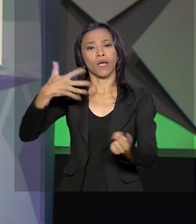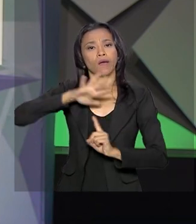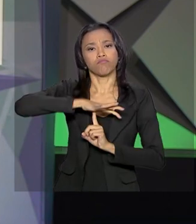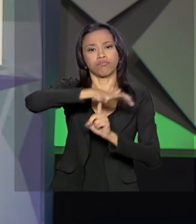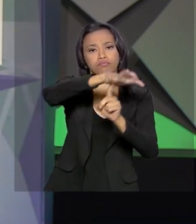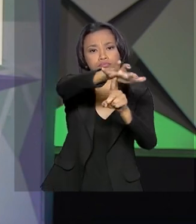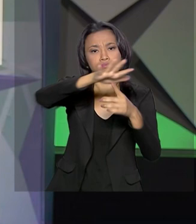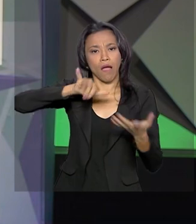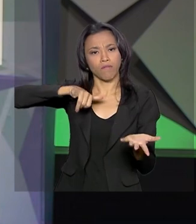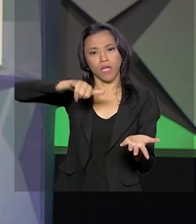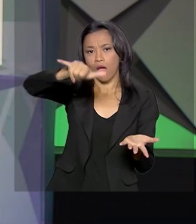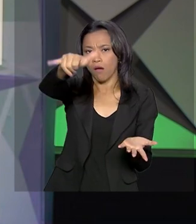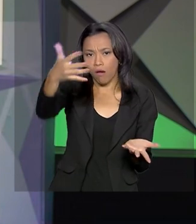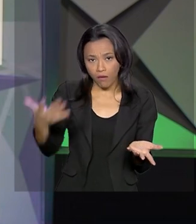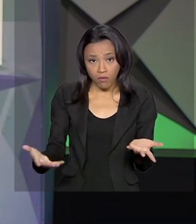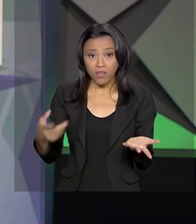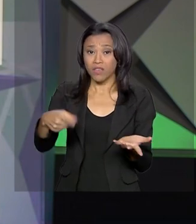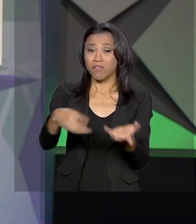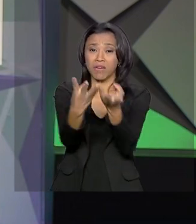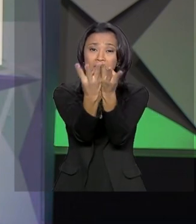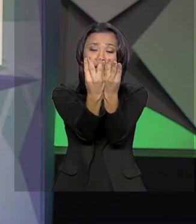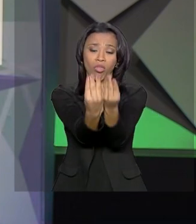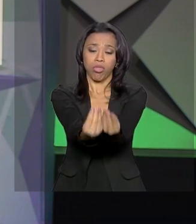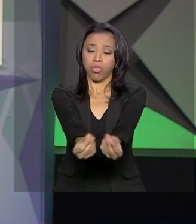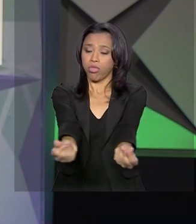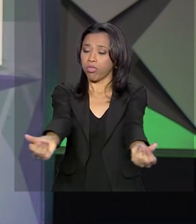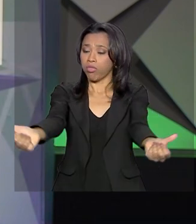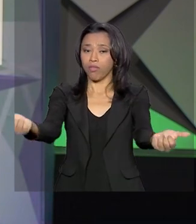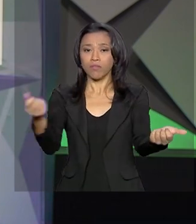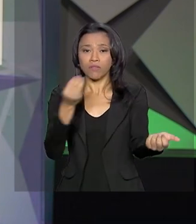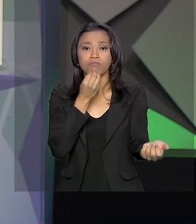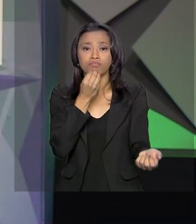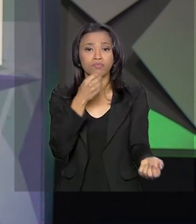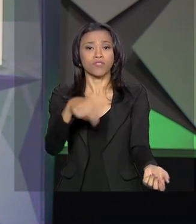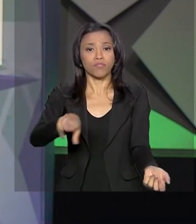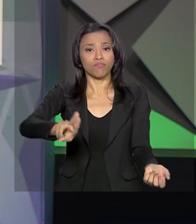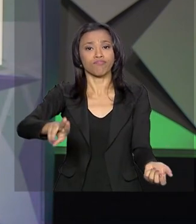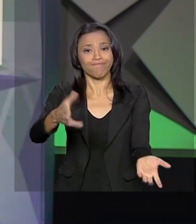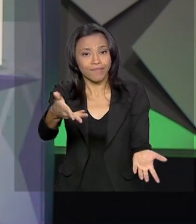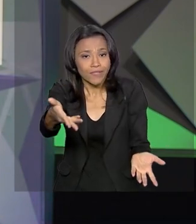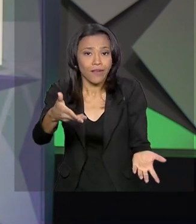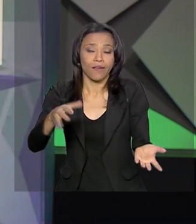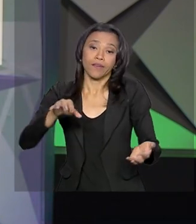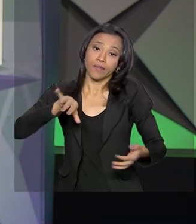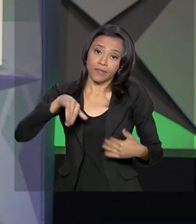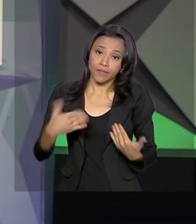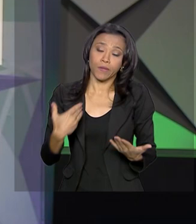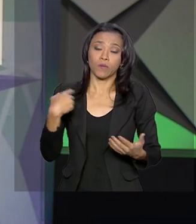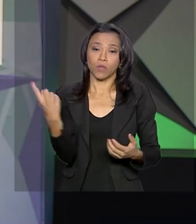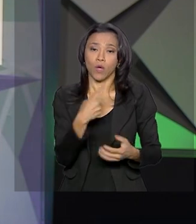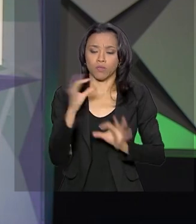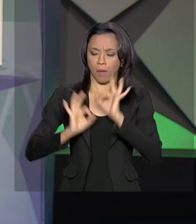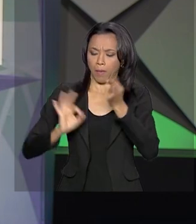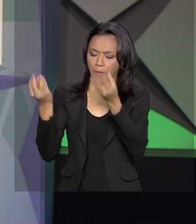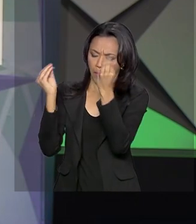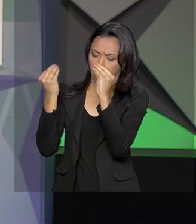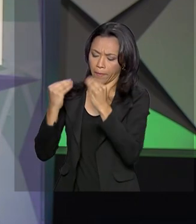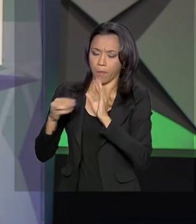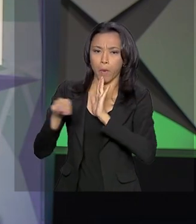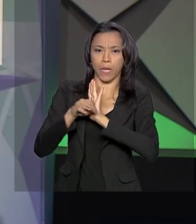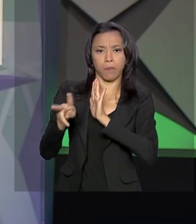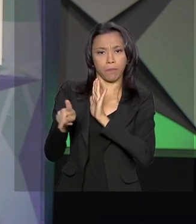helicópteros, mas muitas vezes se deteriorando sem que eles sejam utilizados. Então nós colocamos essa medida provisória muito simples